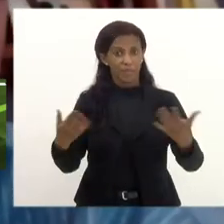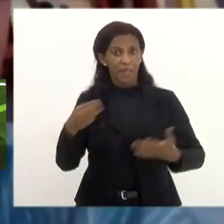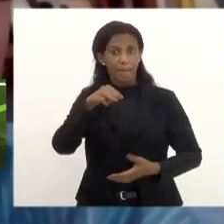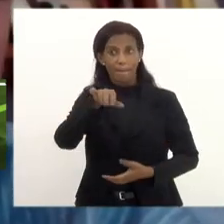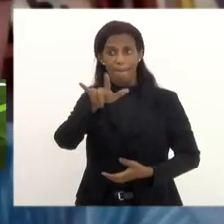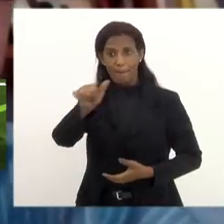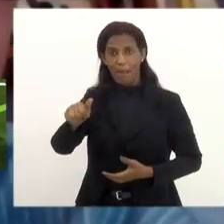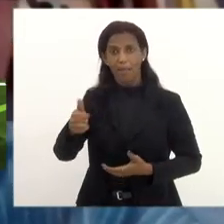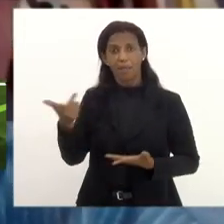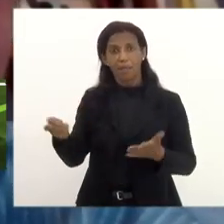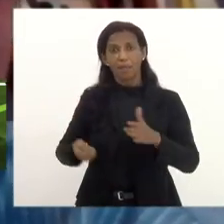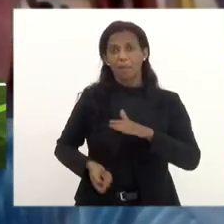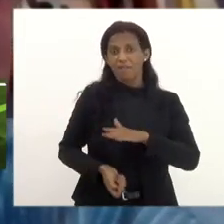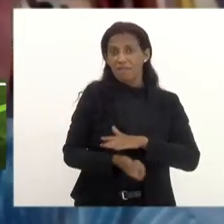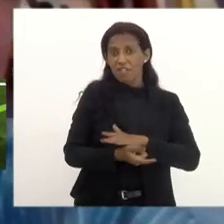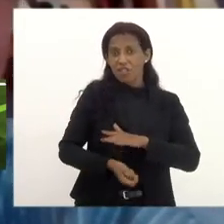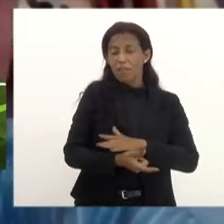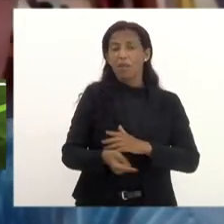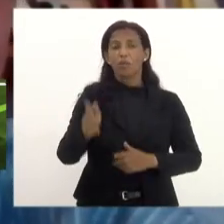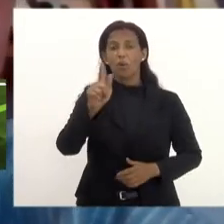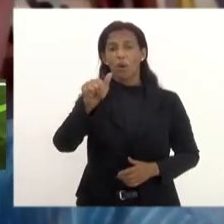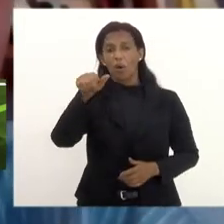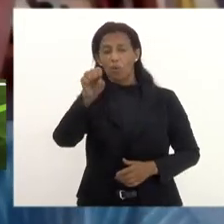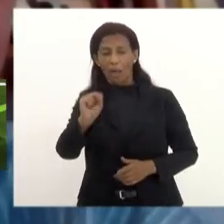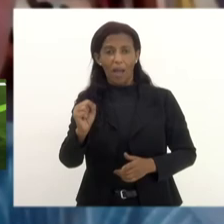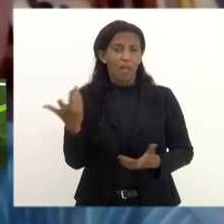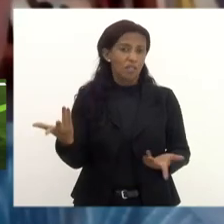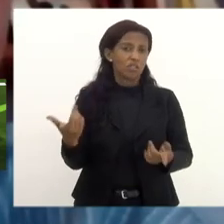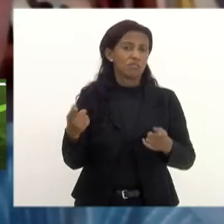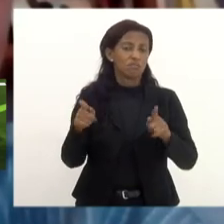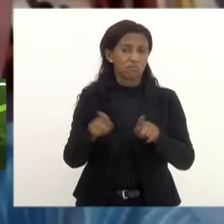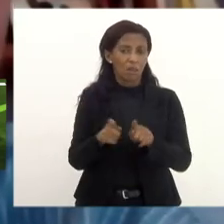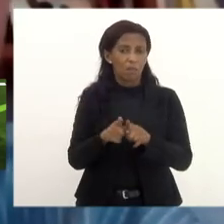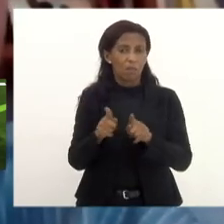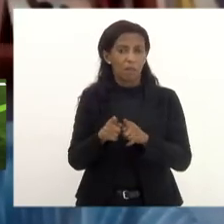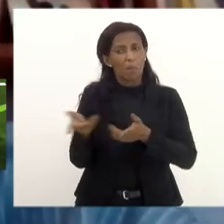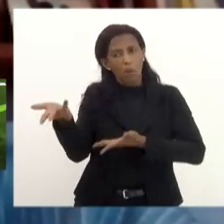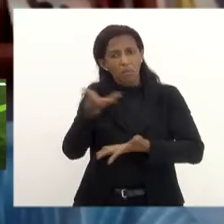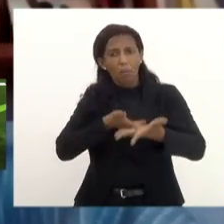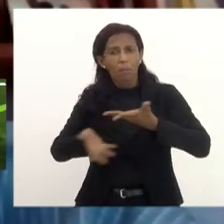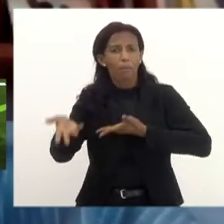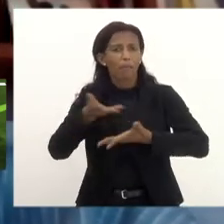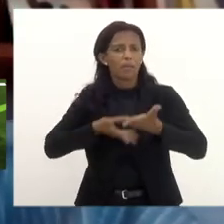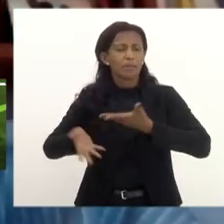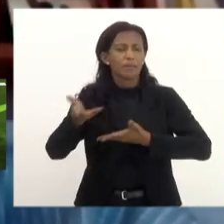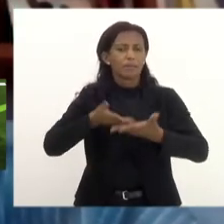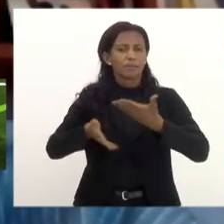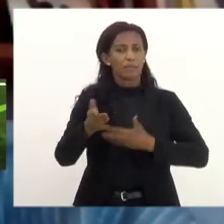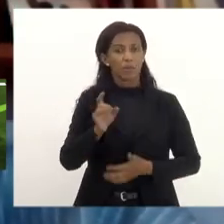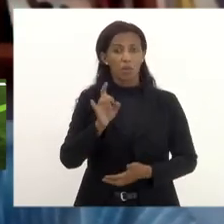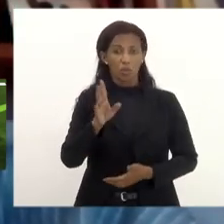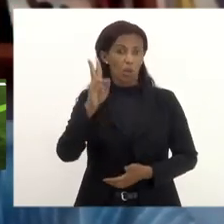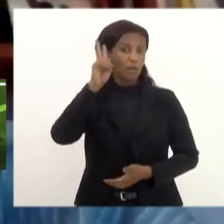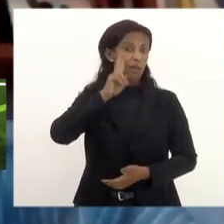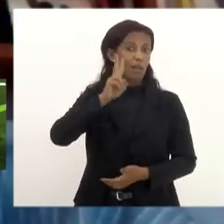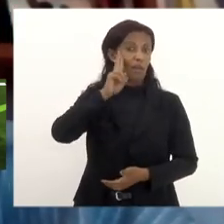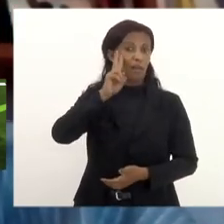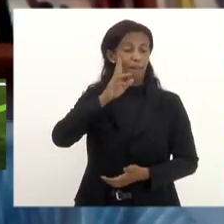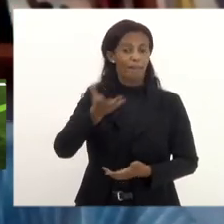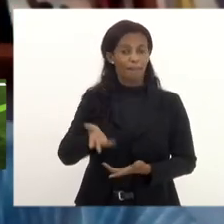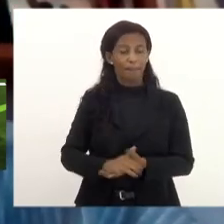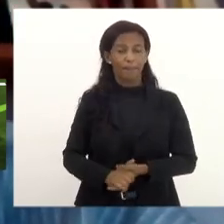até investimentos com relação ao gás, que pode ter alguma participação. Então, só dar uma lembrada aí da